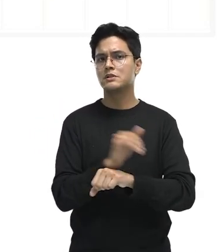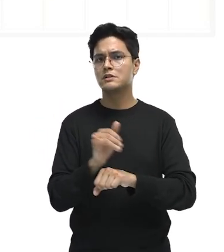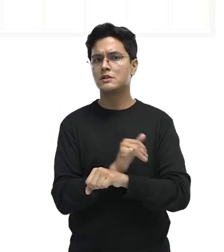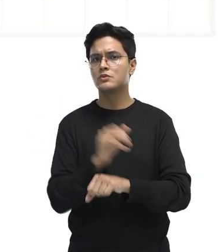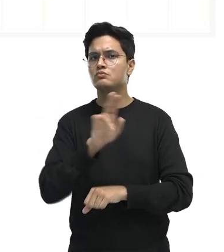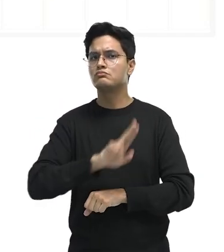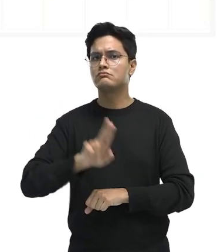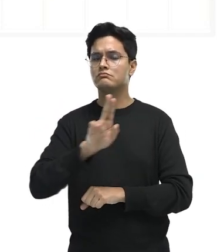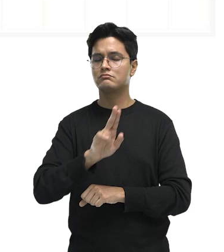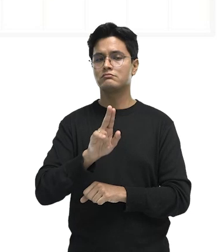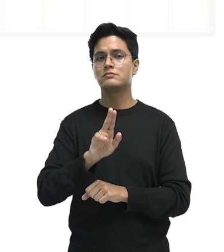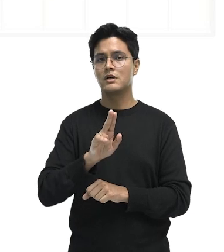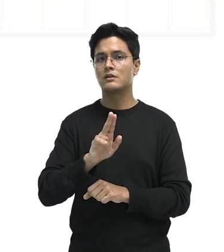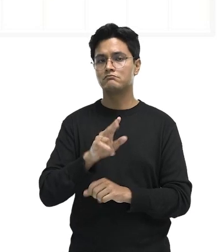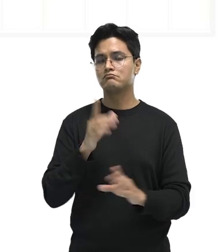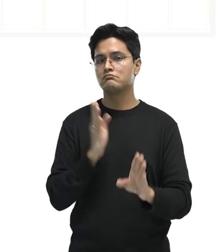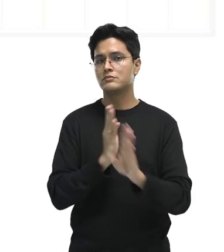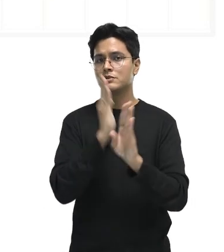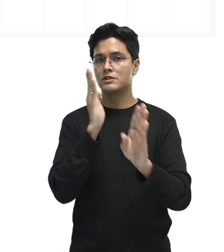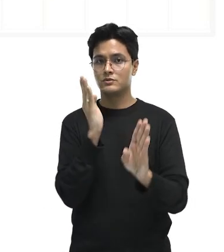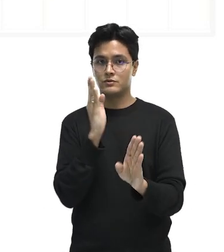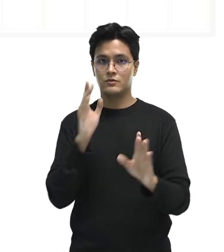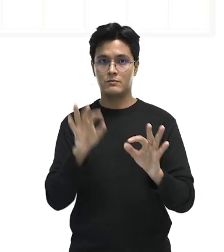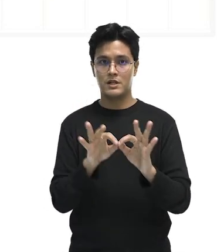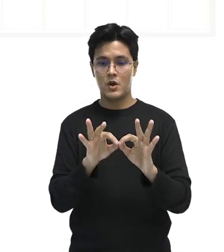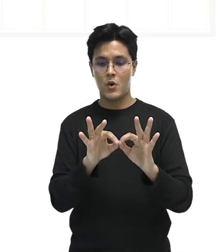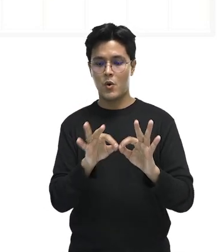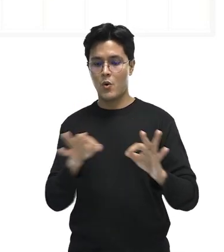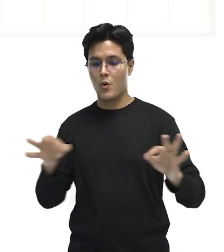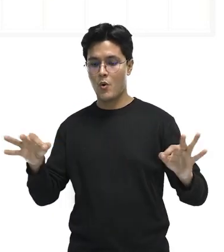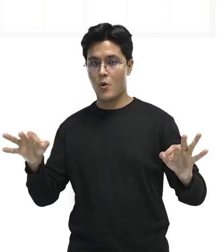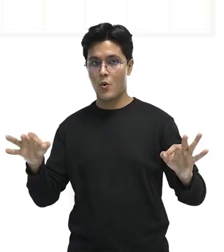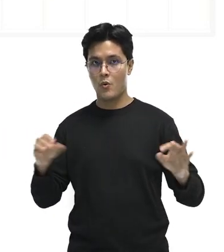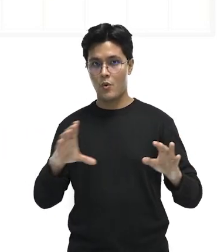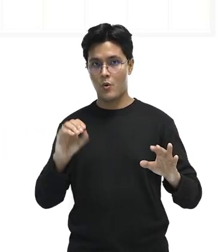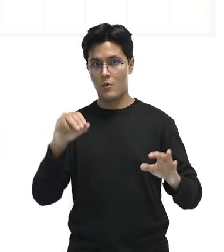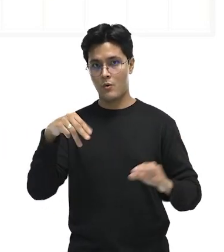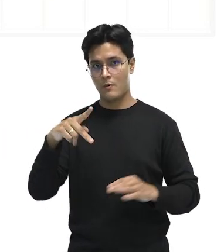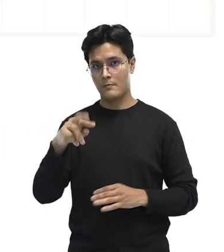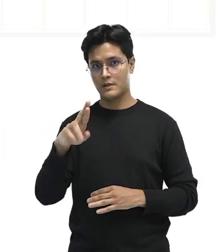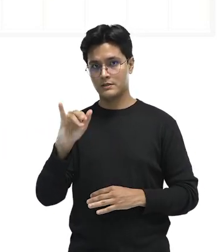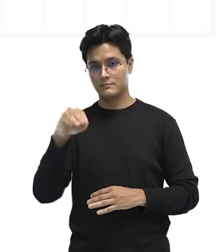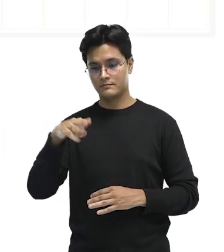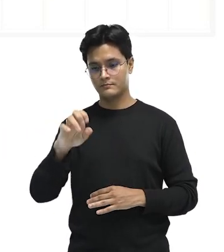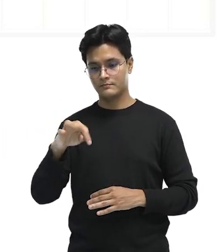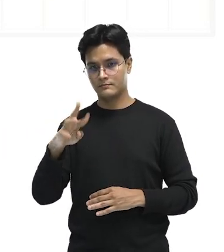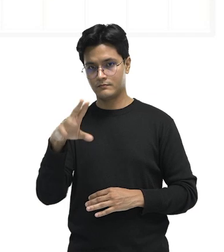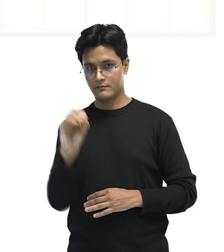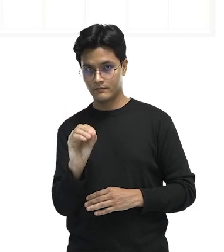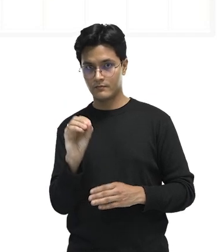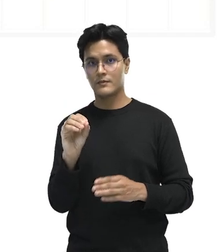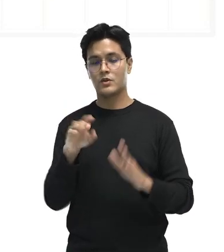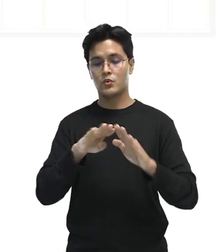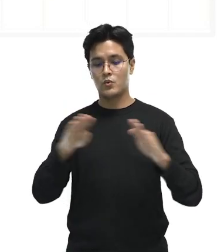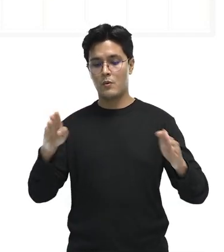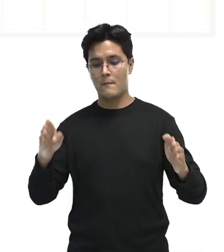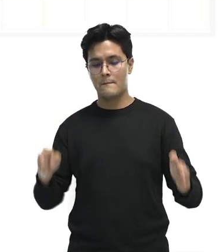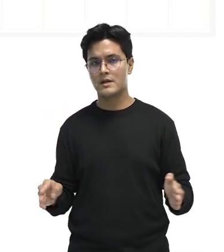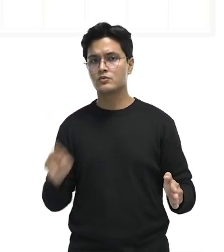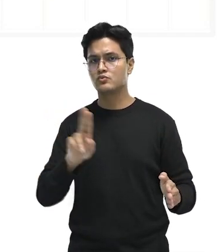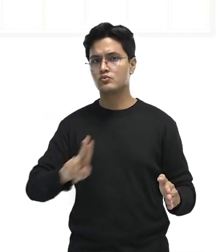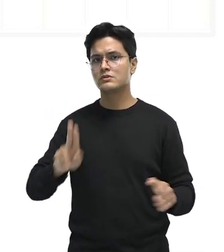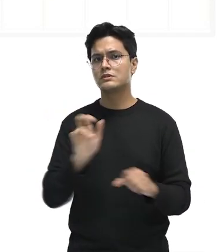vamos usar para descobrir o comprimento dessa mesa? Ora, nós vamos